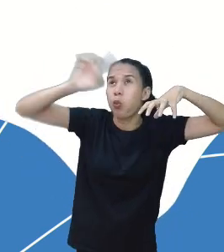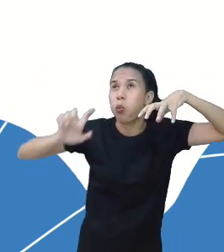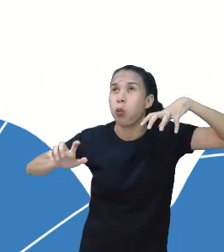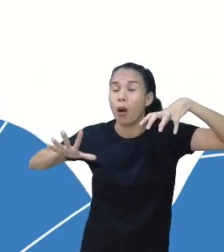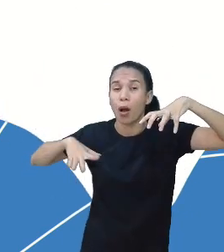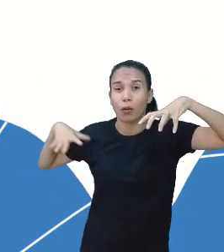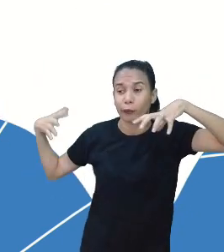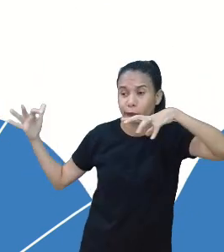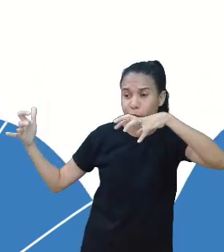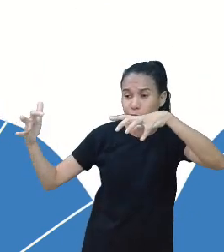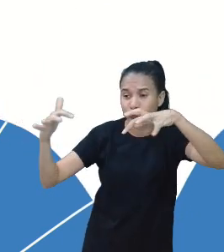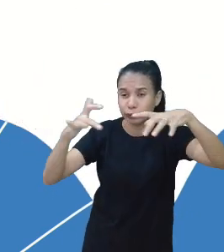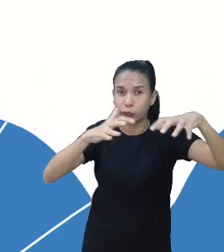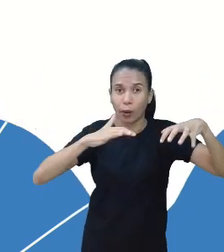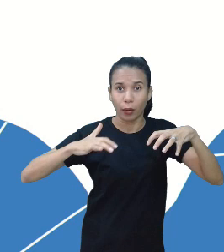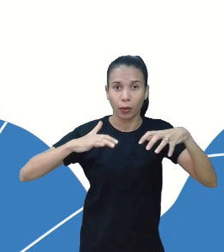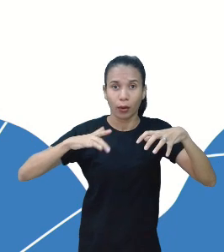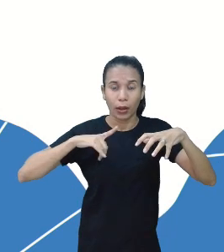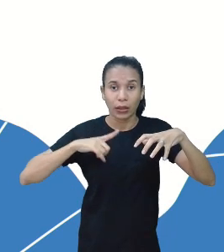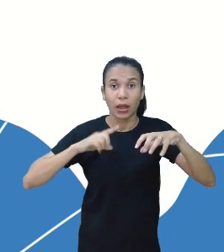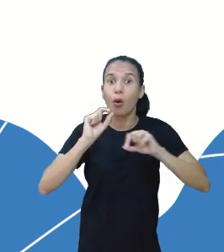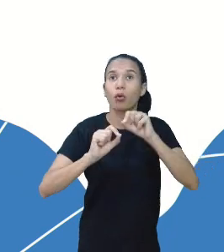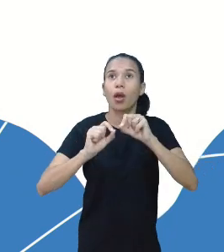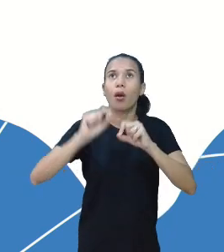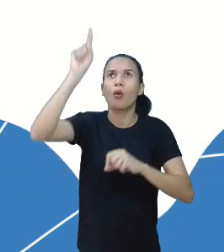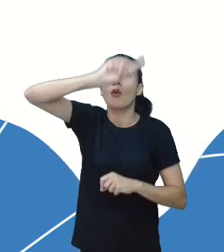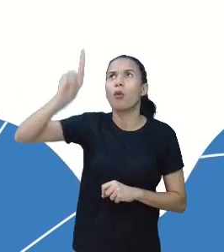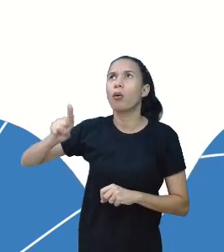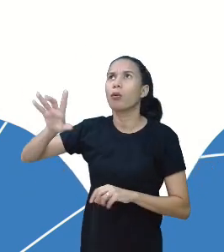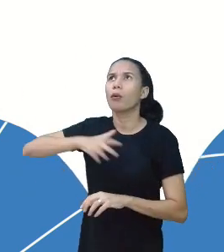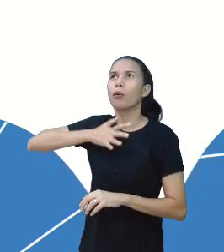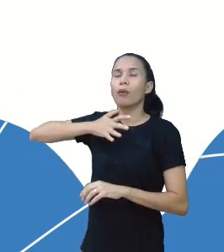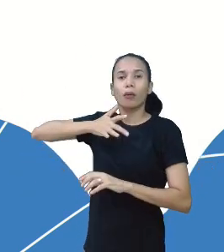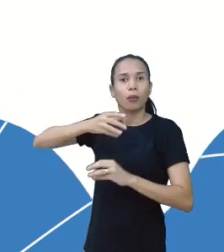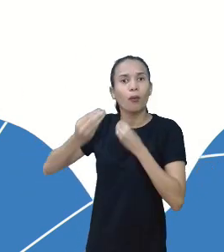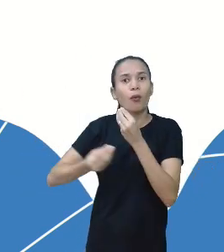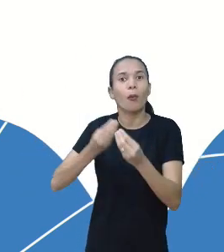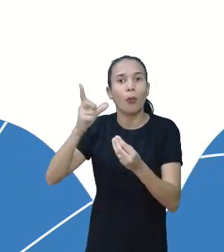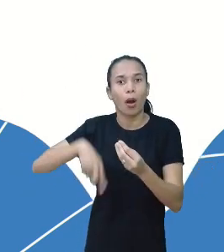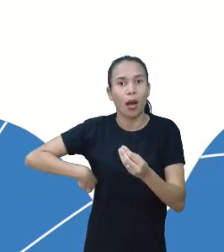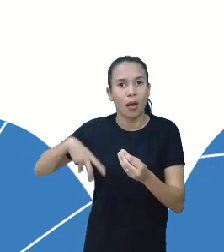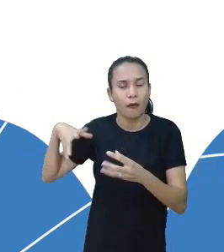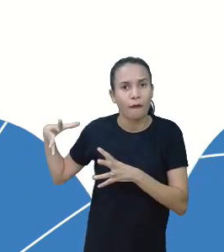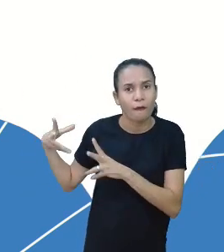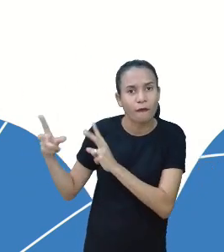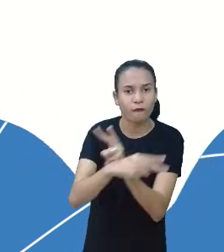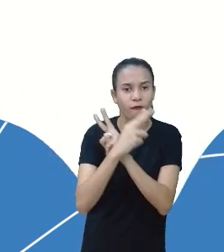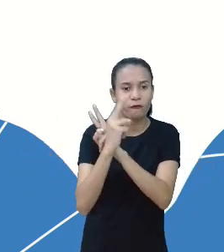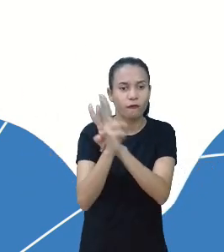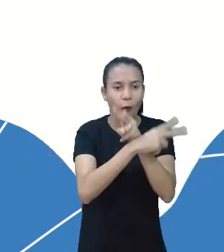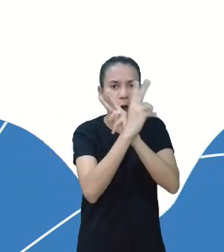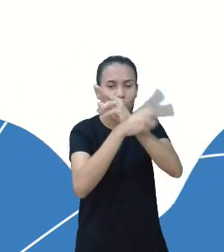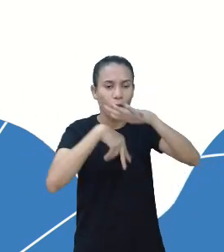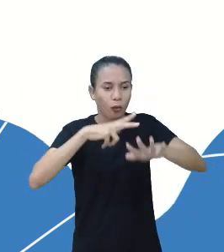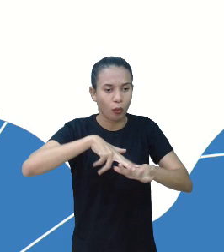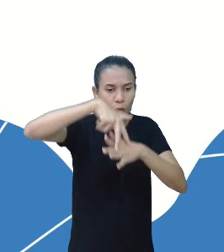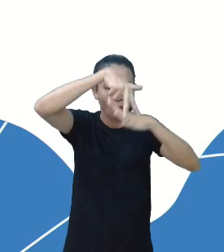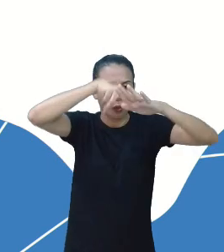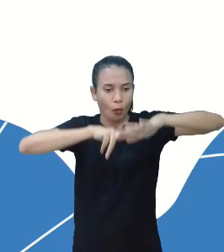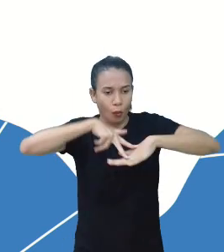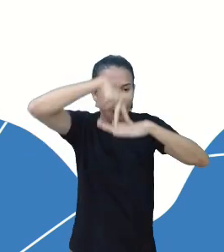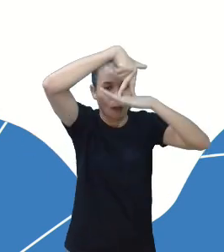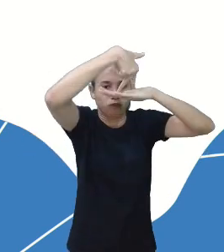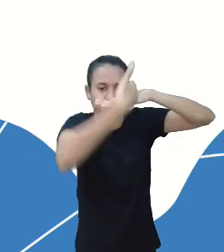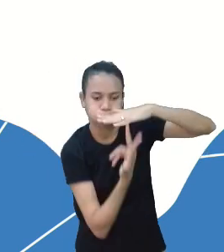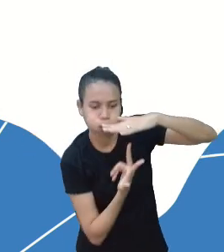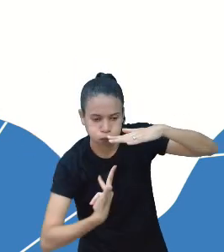a procela. Súbito, um raio o prostra, e furioso, da jangada o despeja na